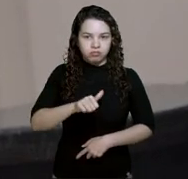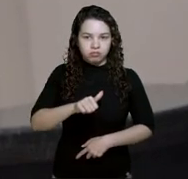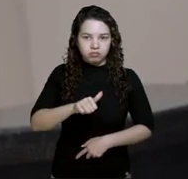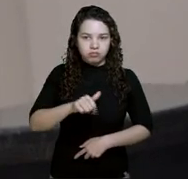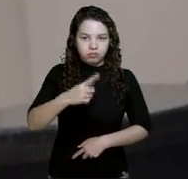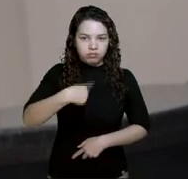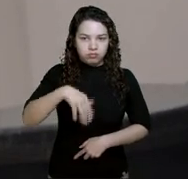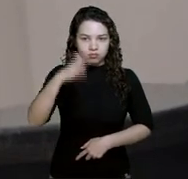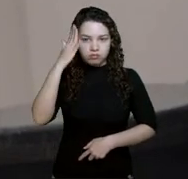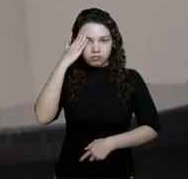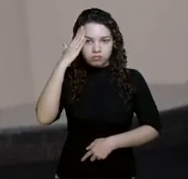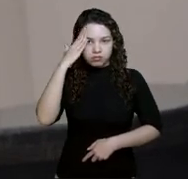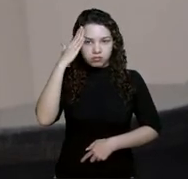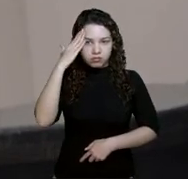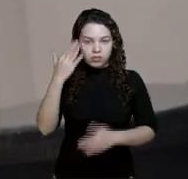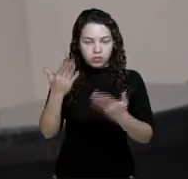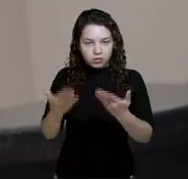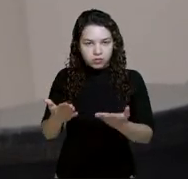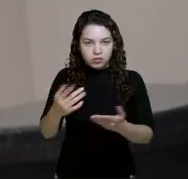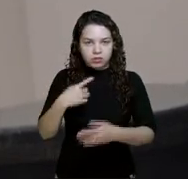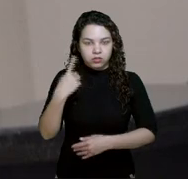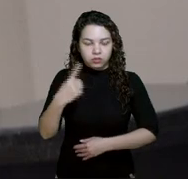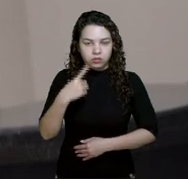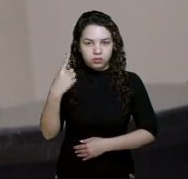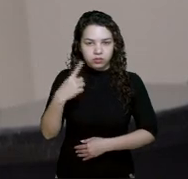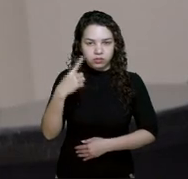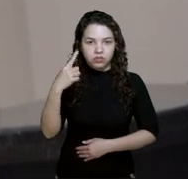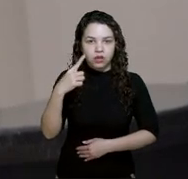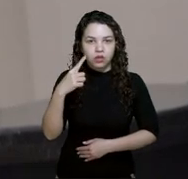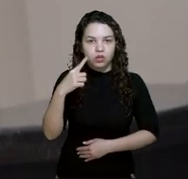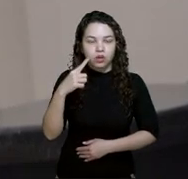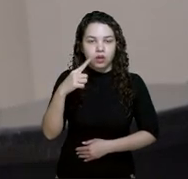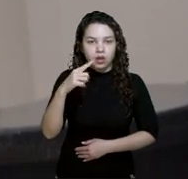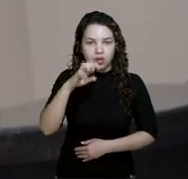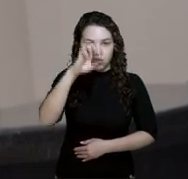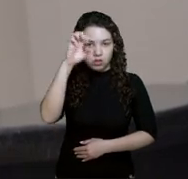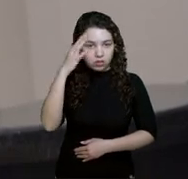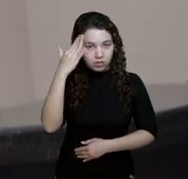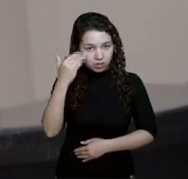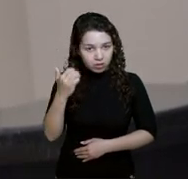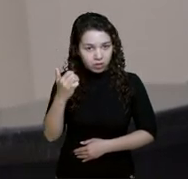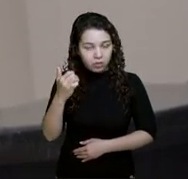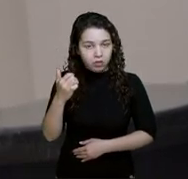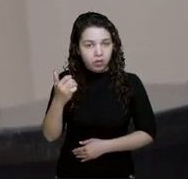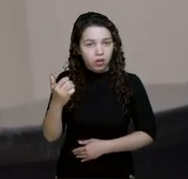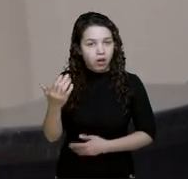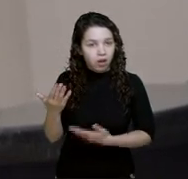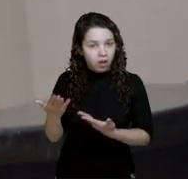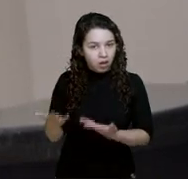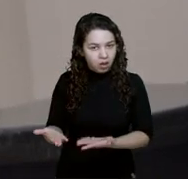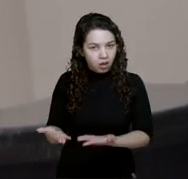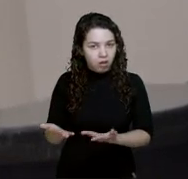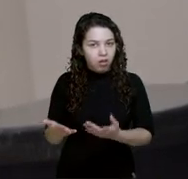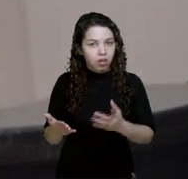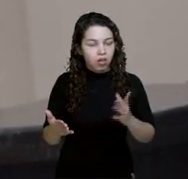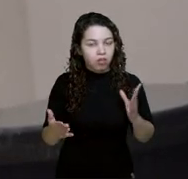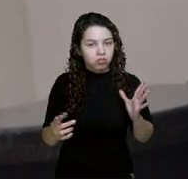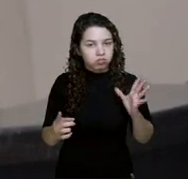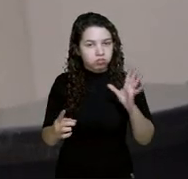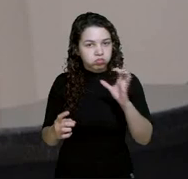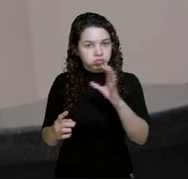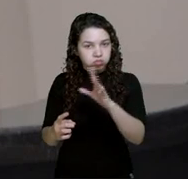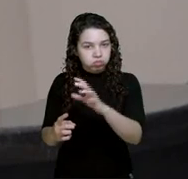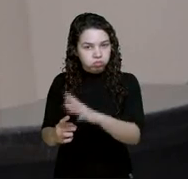Excelência também, que hoje é pré-candidato a prefeito numa cidade, que esse tipo de ato desonroso permeia a vida de homens